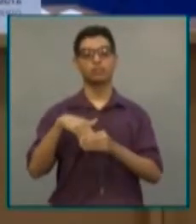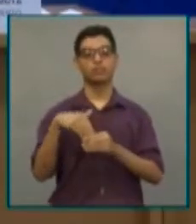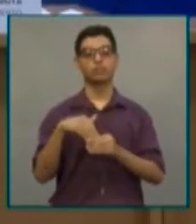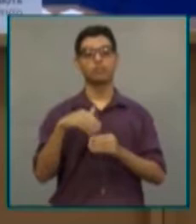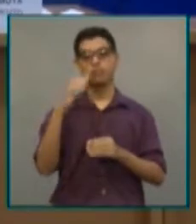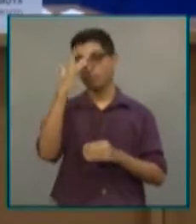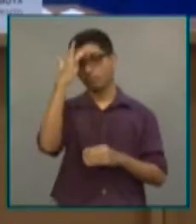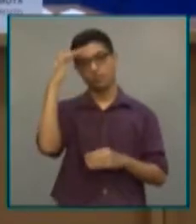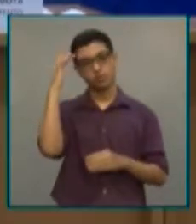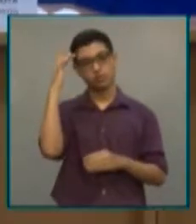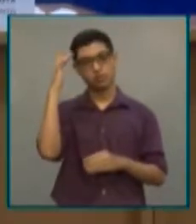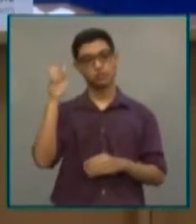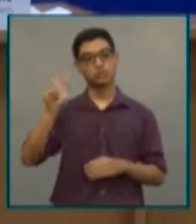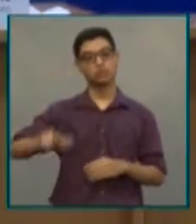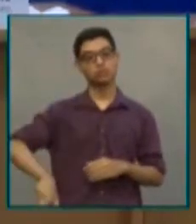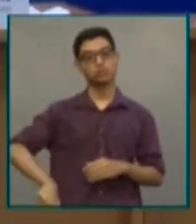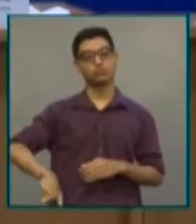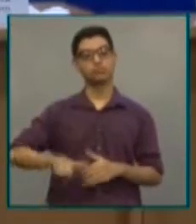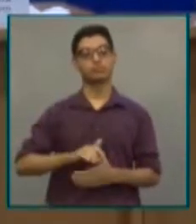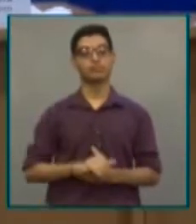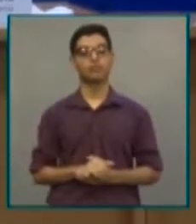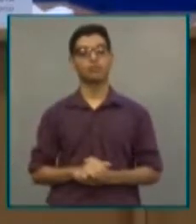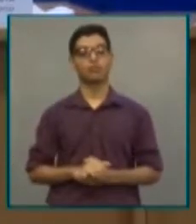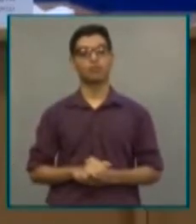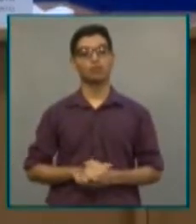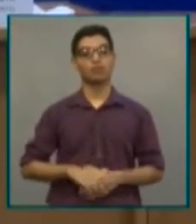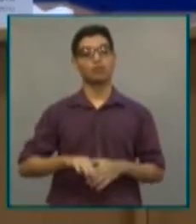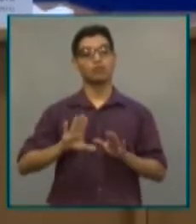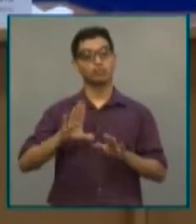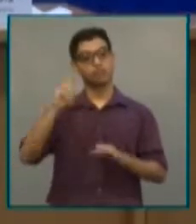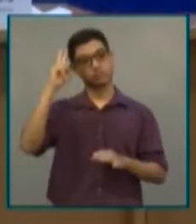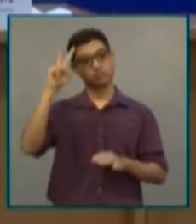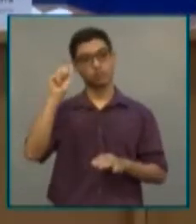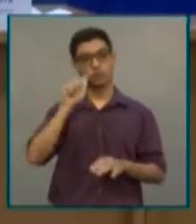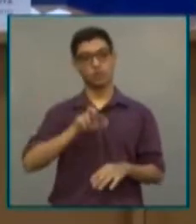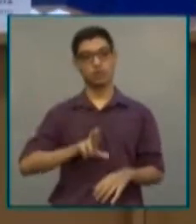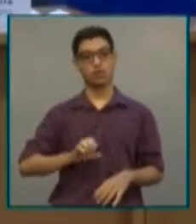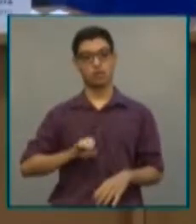Só relembrando que a candidata Roberta Vasques já